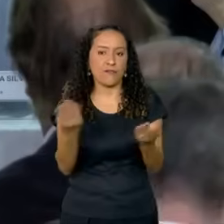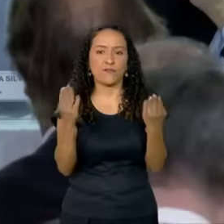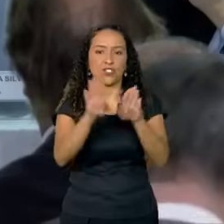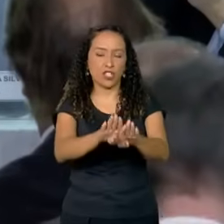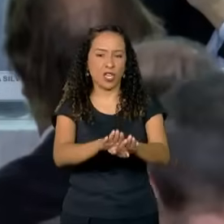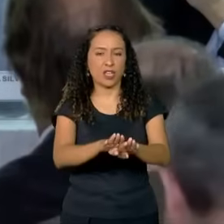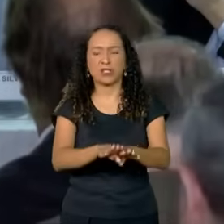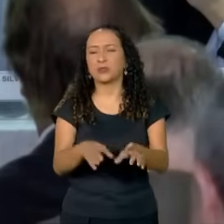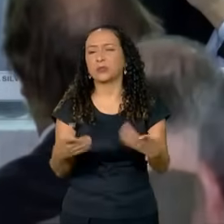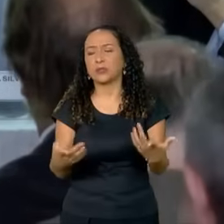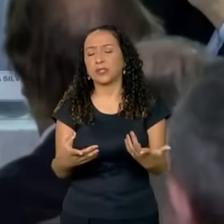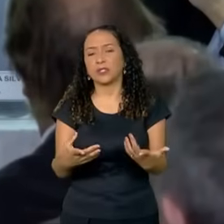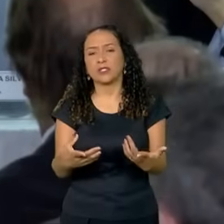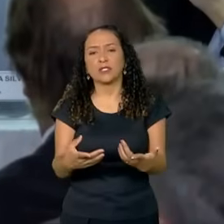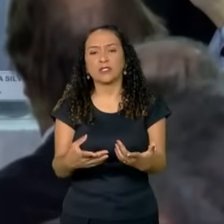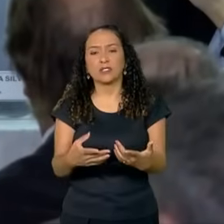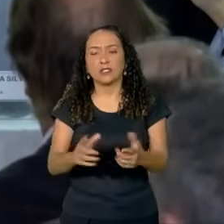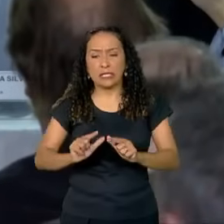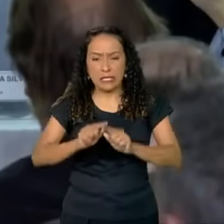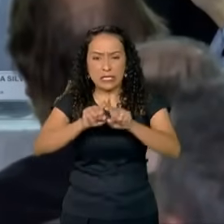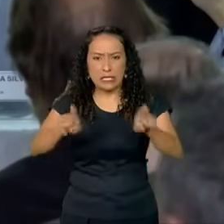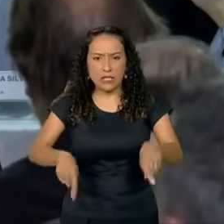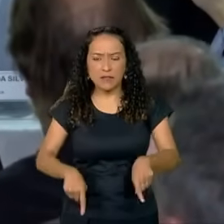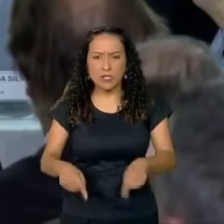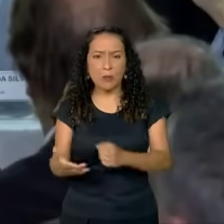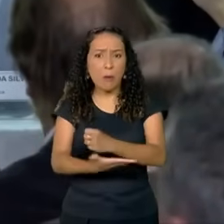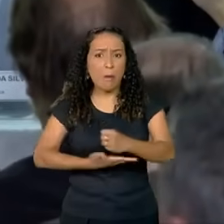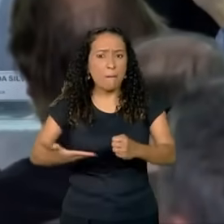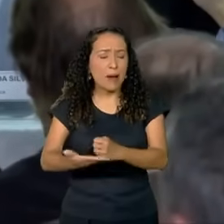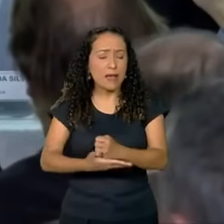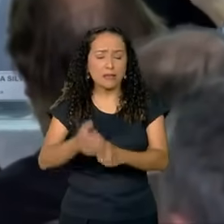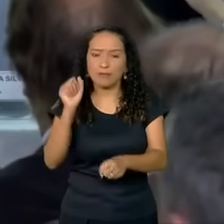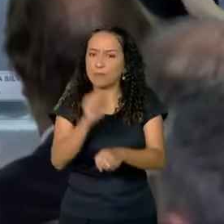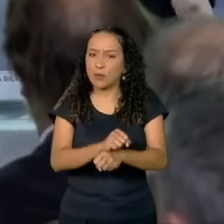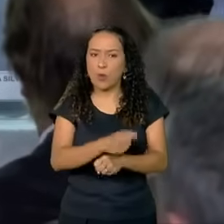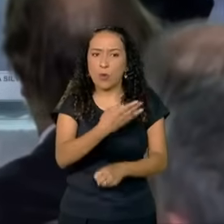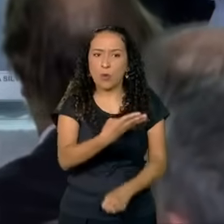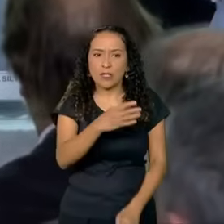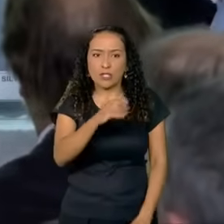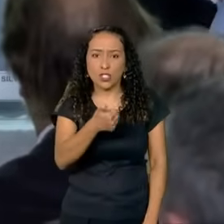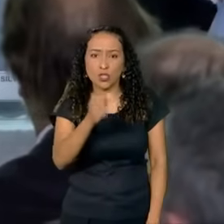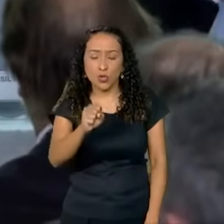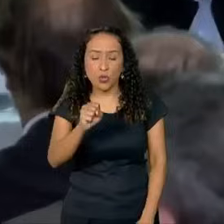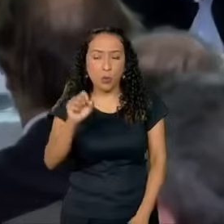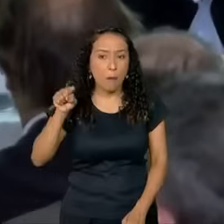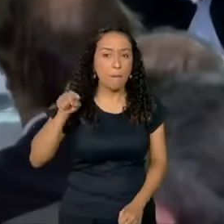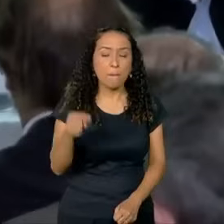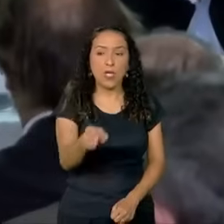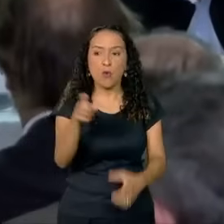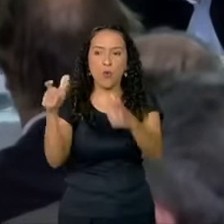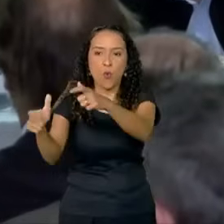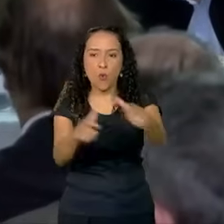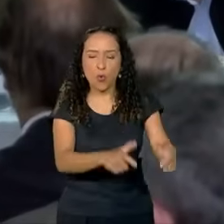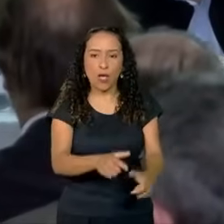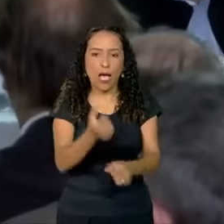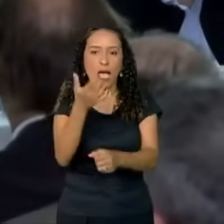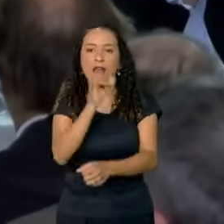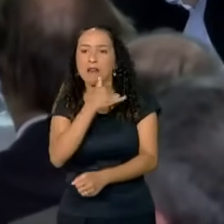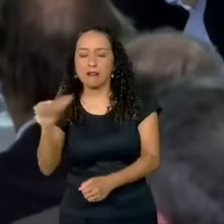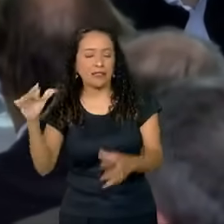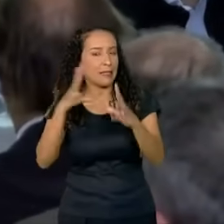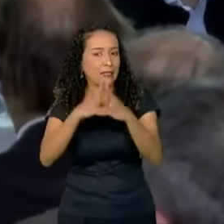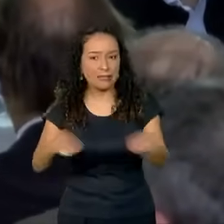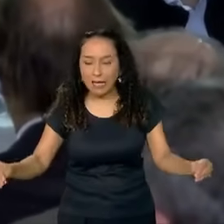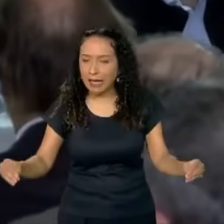atendimento parcial, os serviços essenciais interrompidos, que a gente tem 418 mil pontos sem energia, 1 milhão de unidades consumidoras